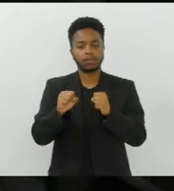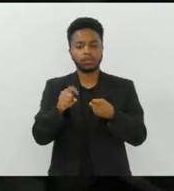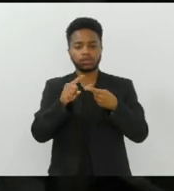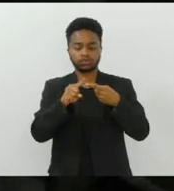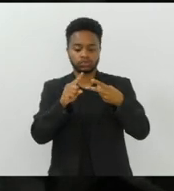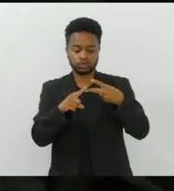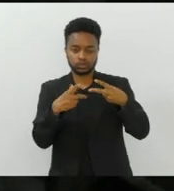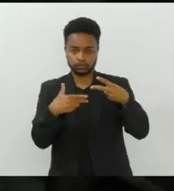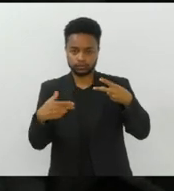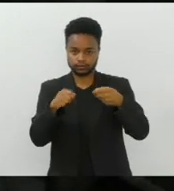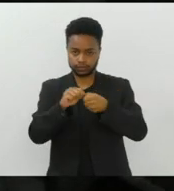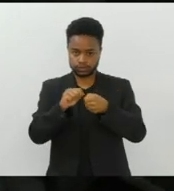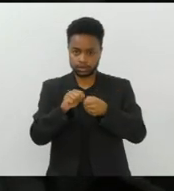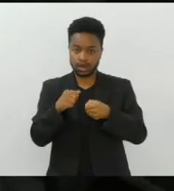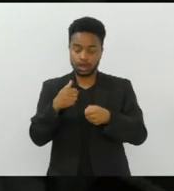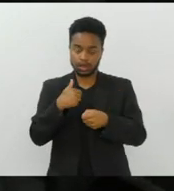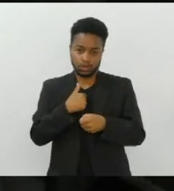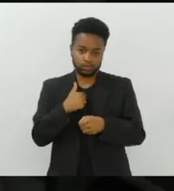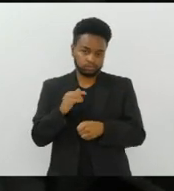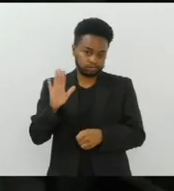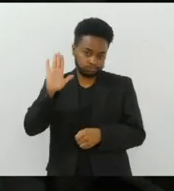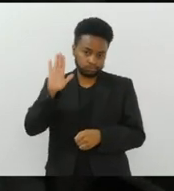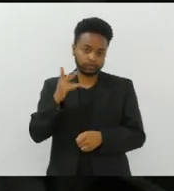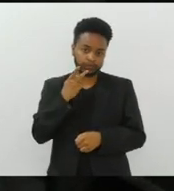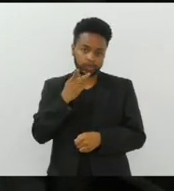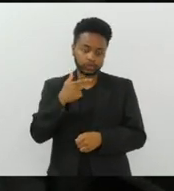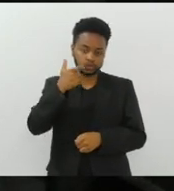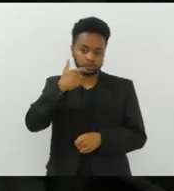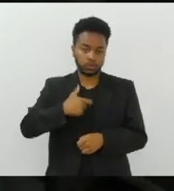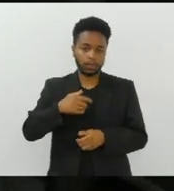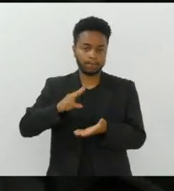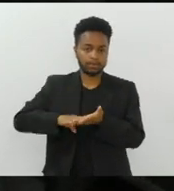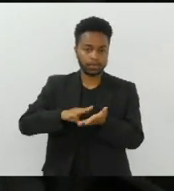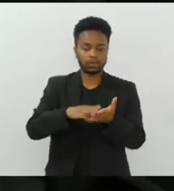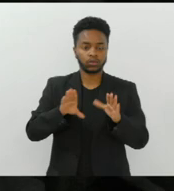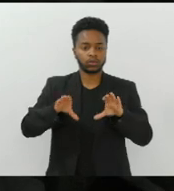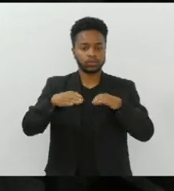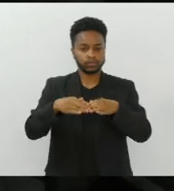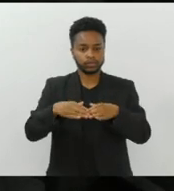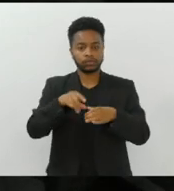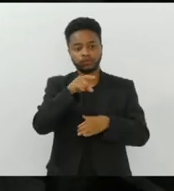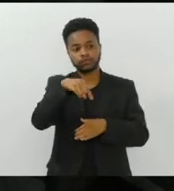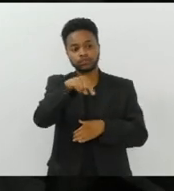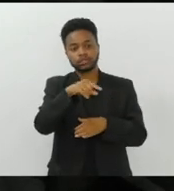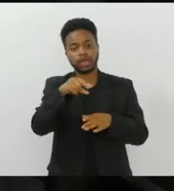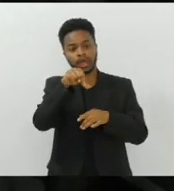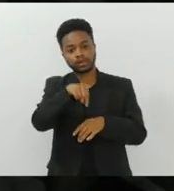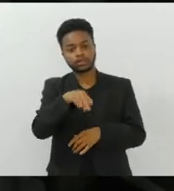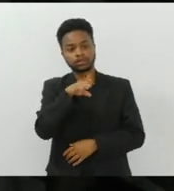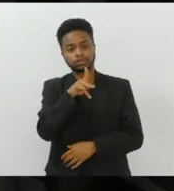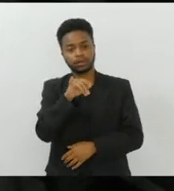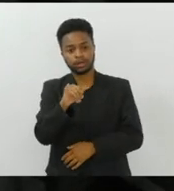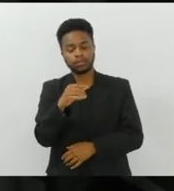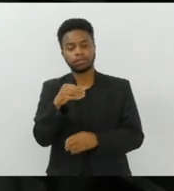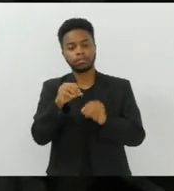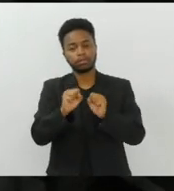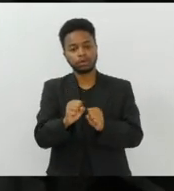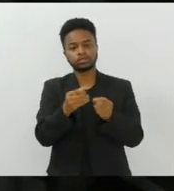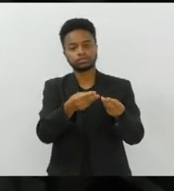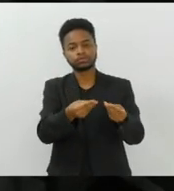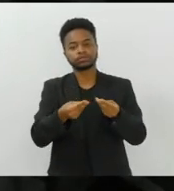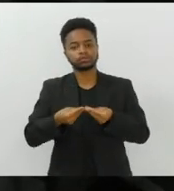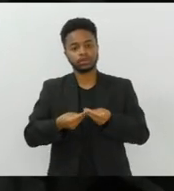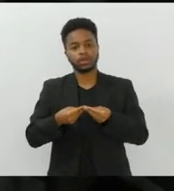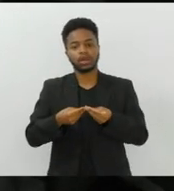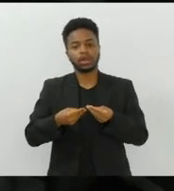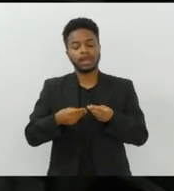Em primeiro lugar, eu me coloco à disposição, como membro do comitê, para receber de Vossa Excelência, dessa CPI, uma relação de casos em